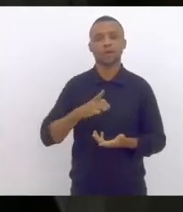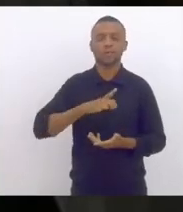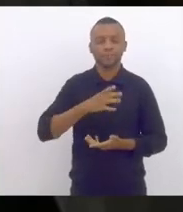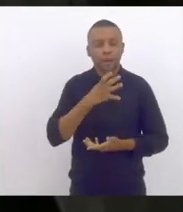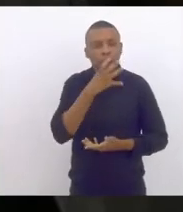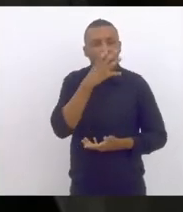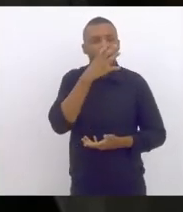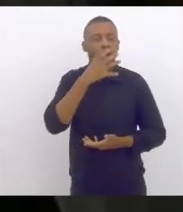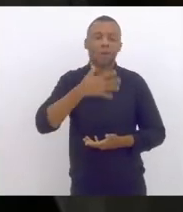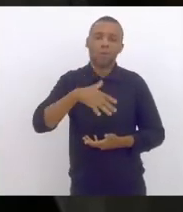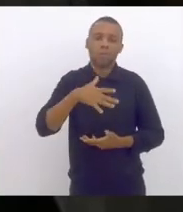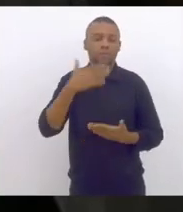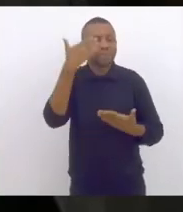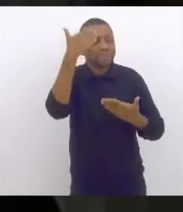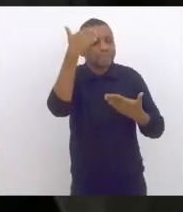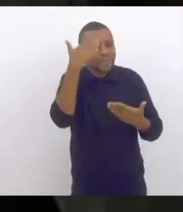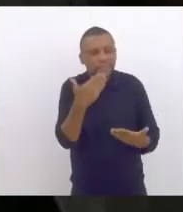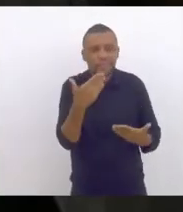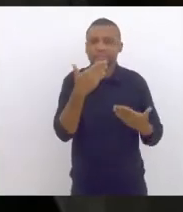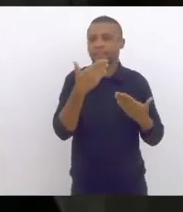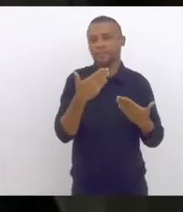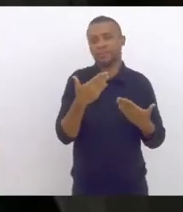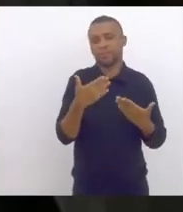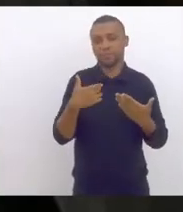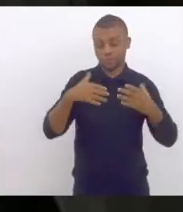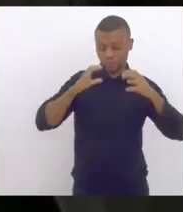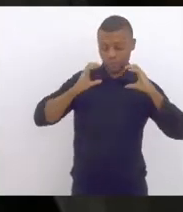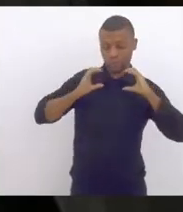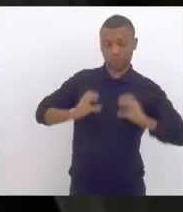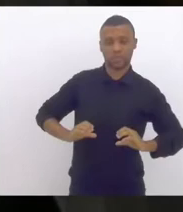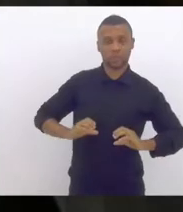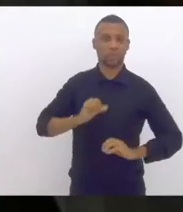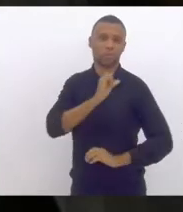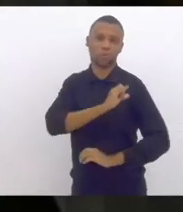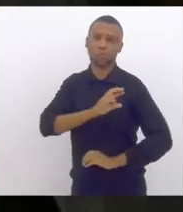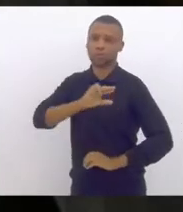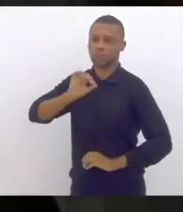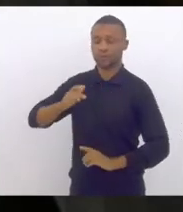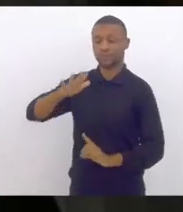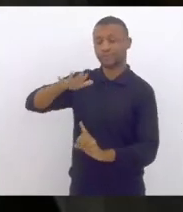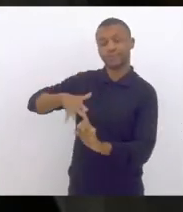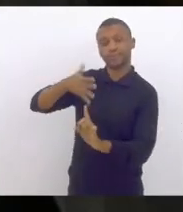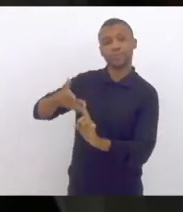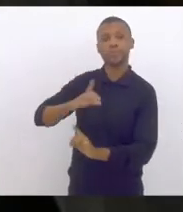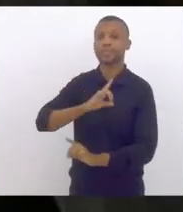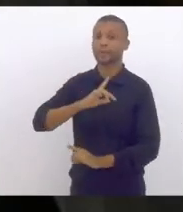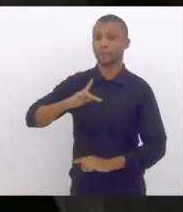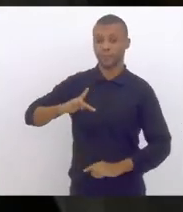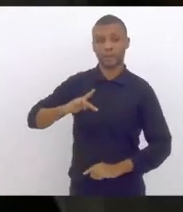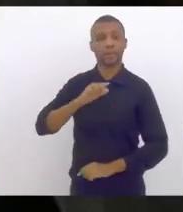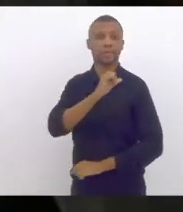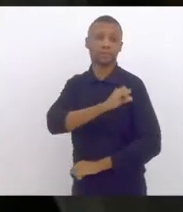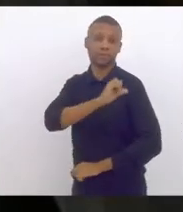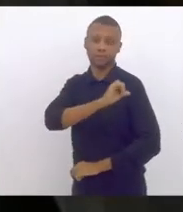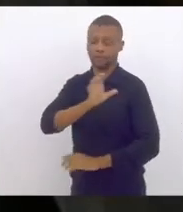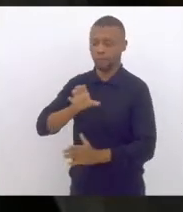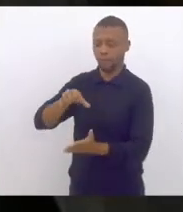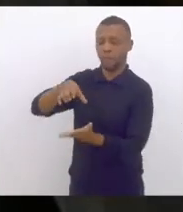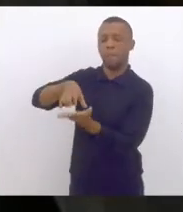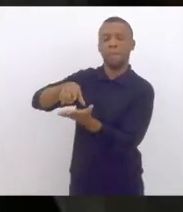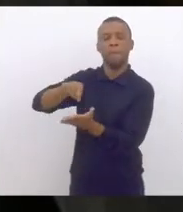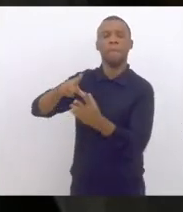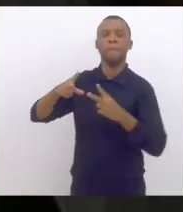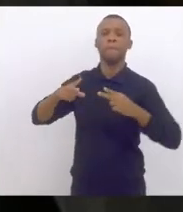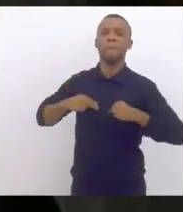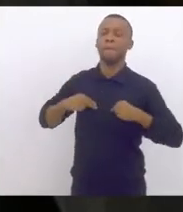grande e uma gratidão muito grande, como cidadão fluminense, à Defensoria Pública do Estado do Rio de Janeiro. Esse é um órgão que